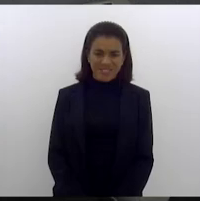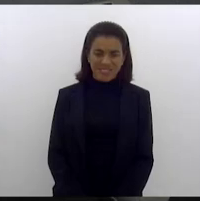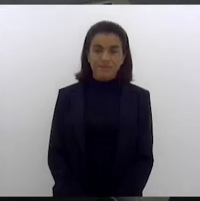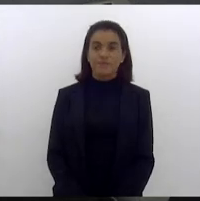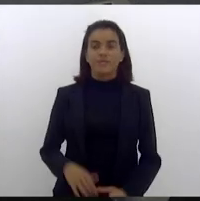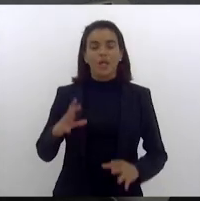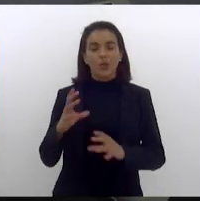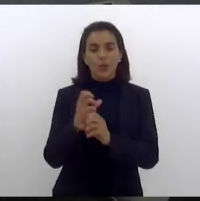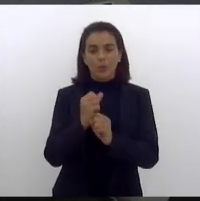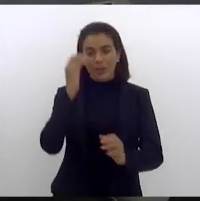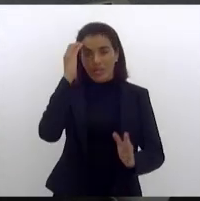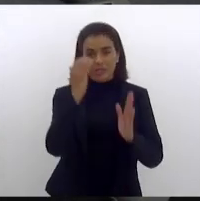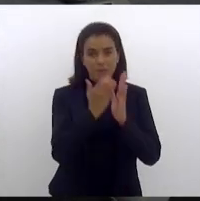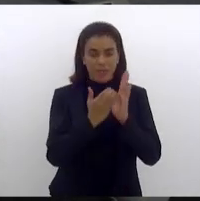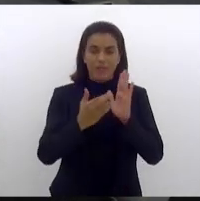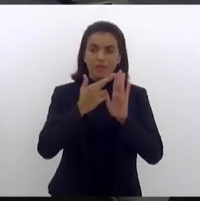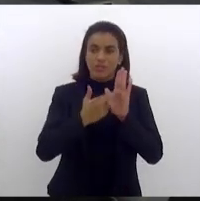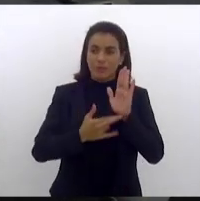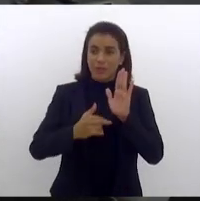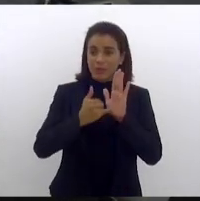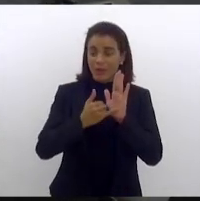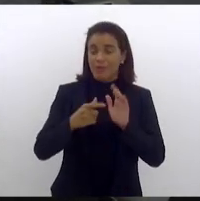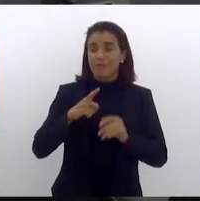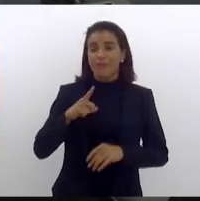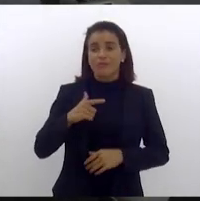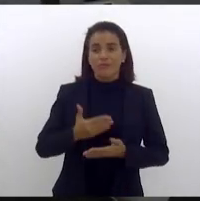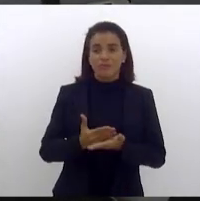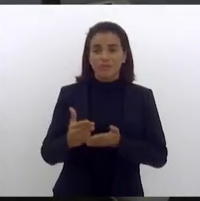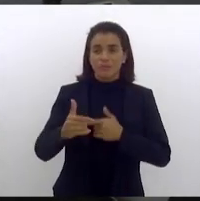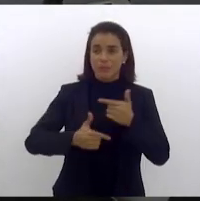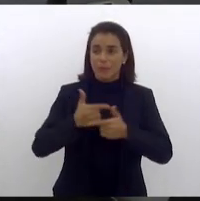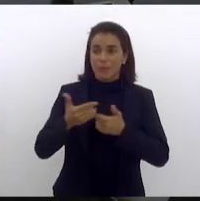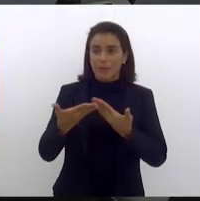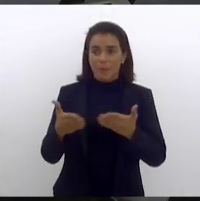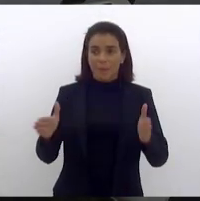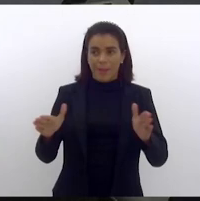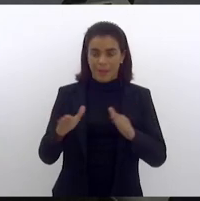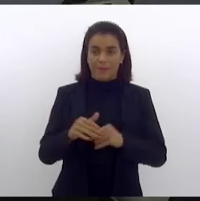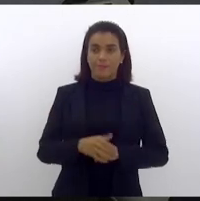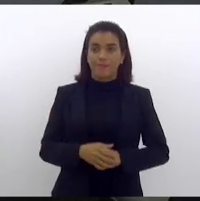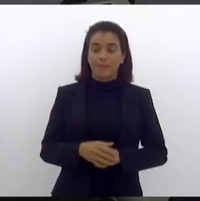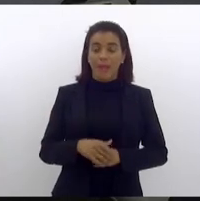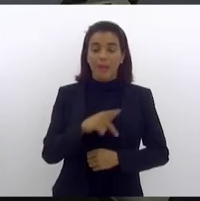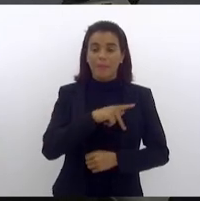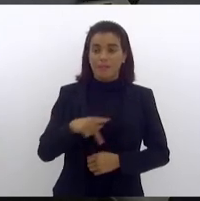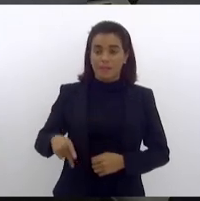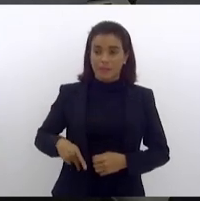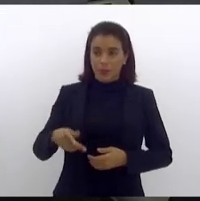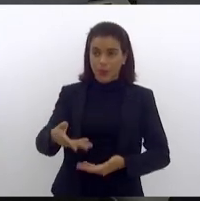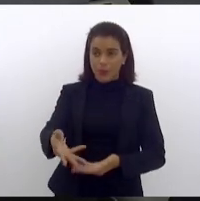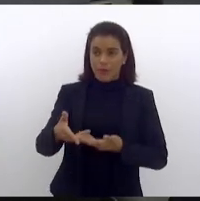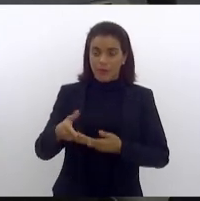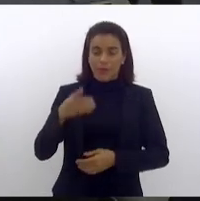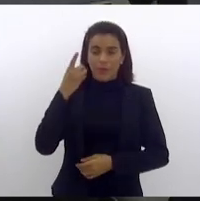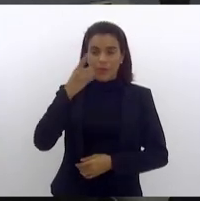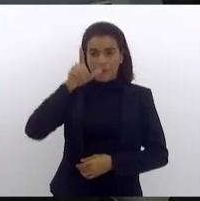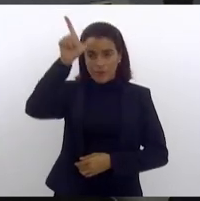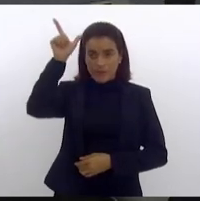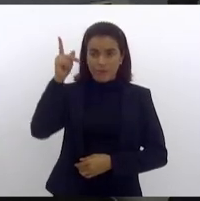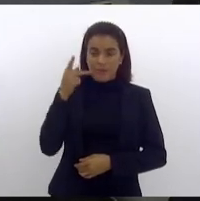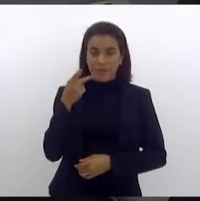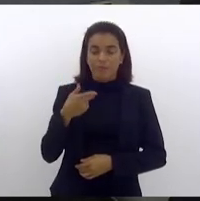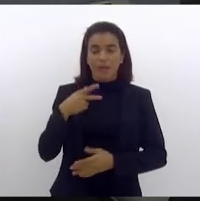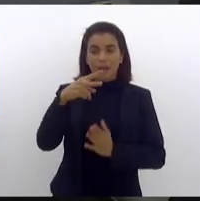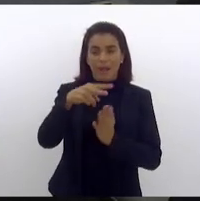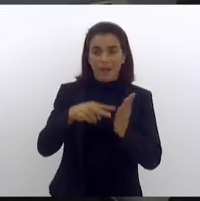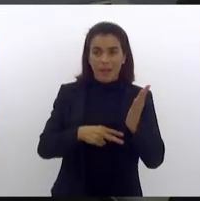havendo número legal e sob a proteção de Deus iniciamos nossos trabalhos está aberta a sessão a presidência convida o senhor deputado Luís Paulo para fazer